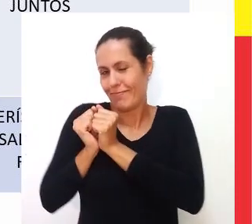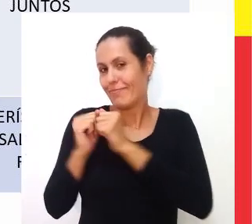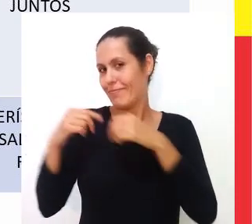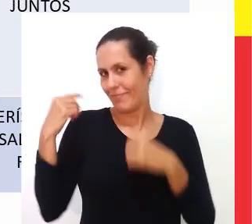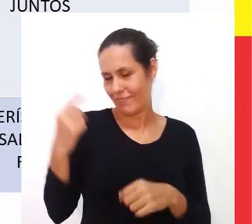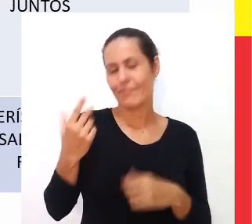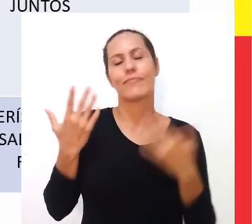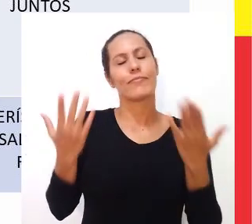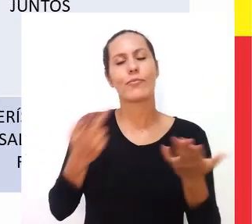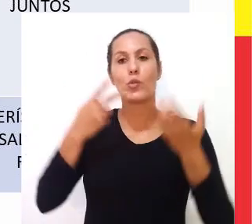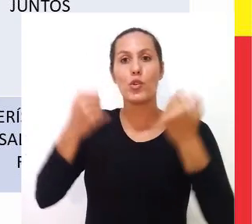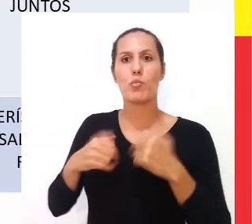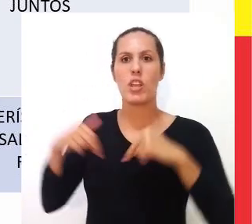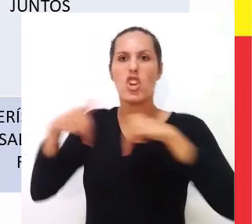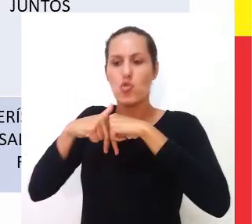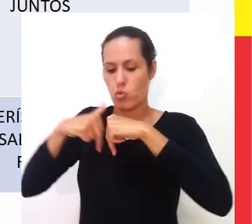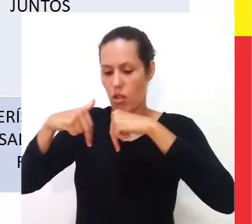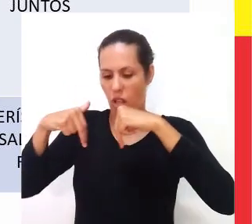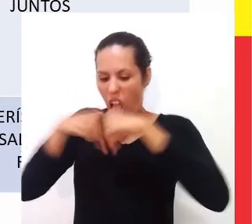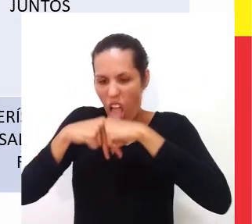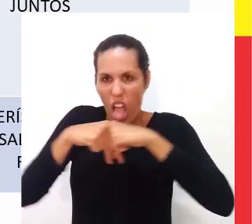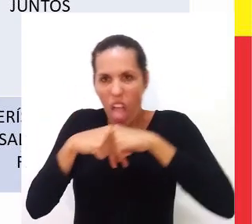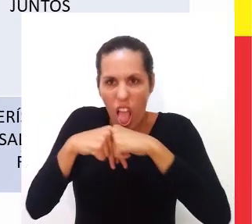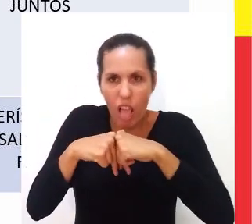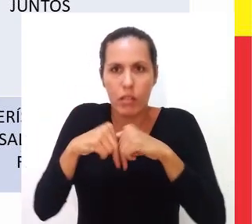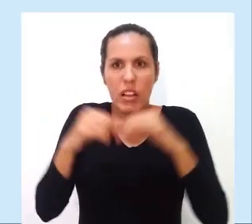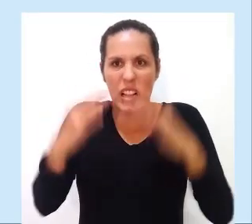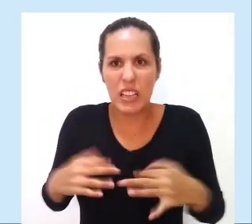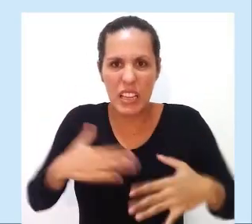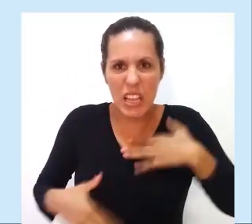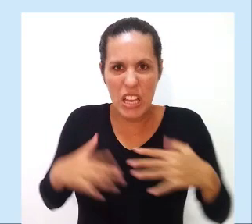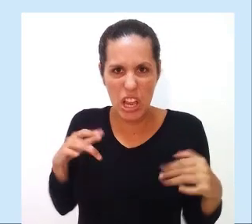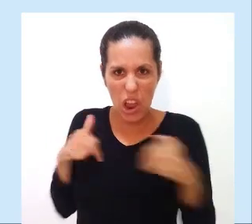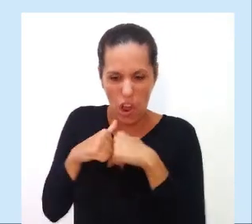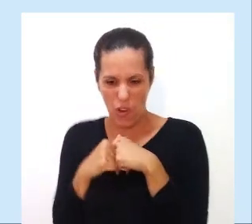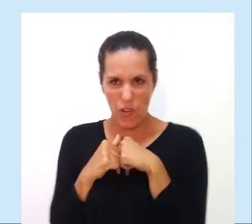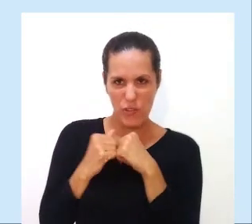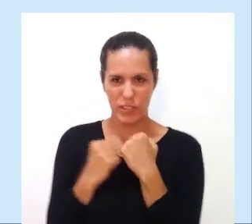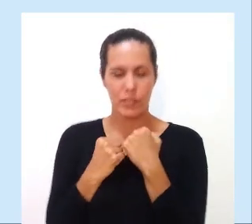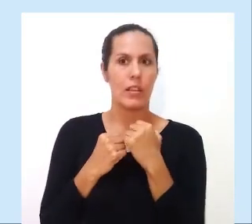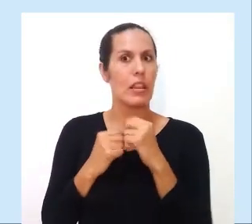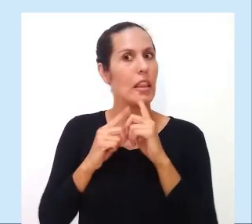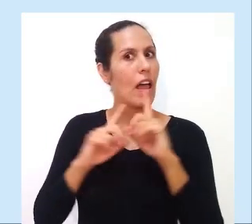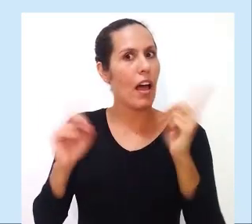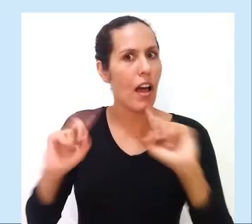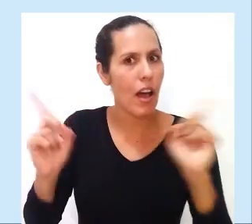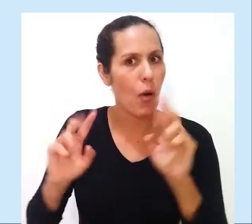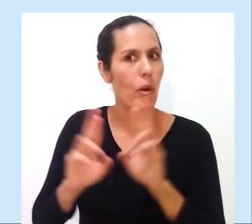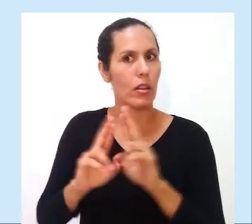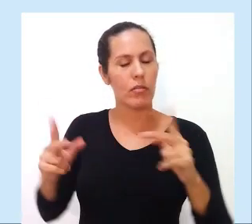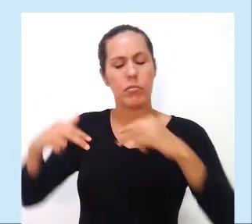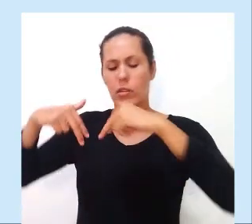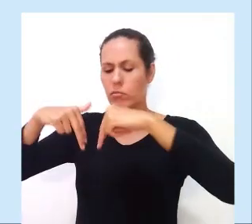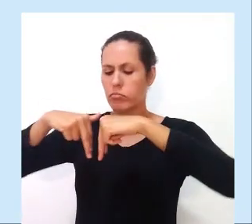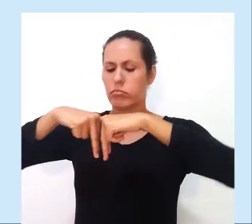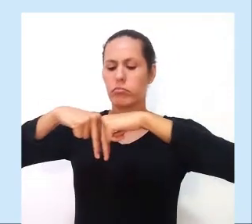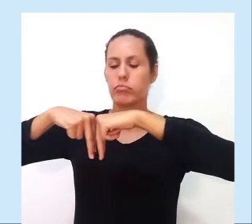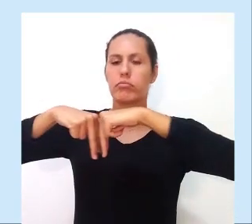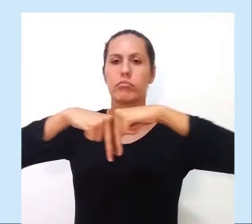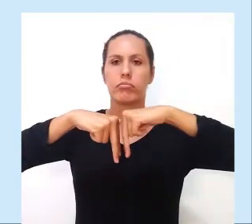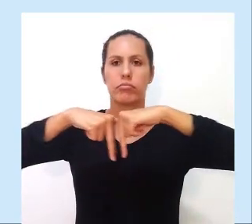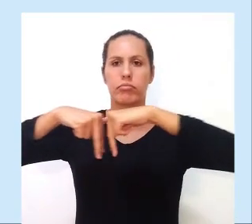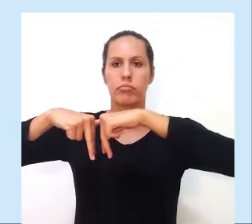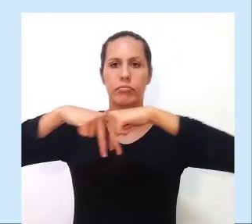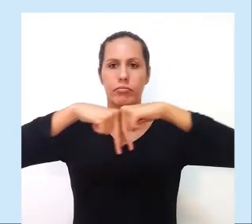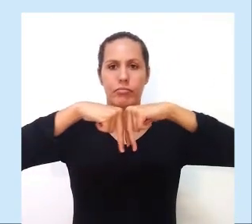juntos. Exatamente. Quando eu falo junto, não é colado não, literalmente não, viu? Quando o pessoal dança aquele forrozinho, não é isso não.